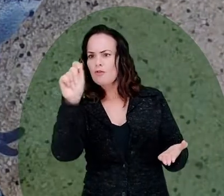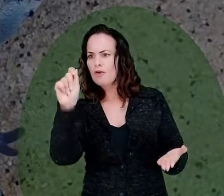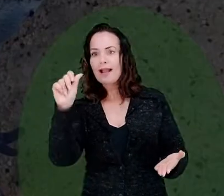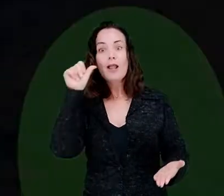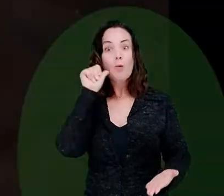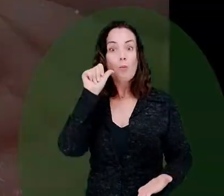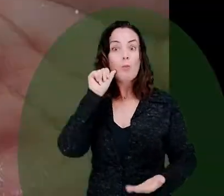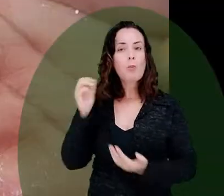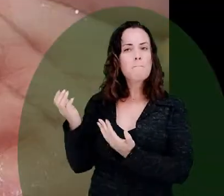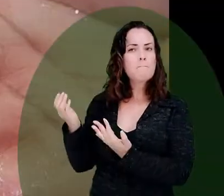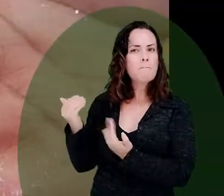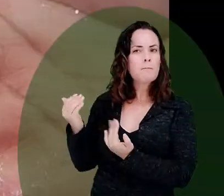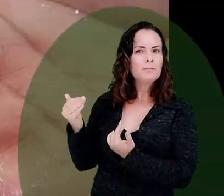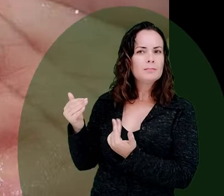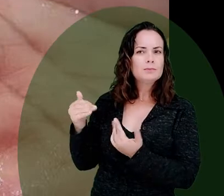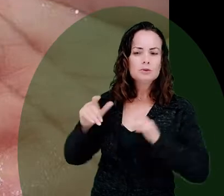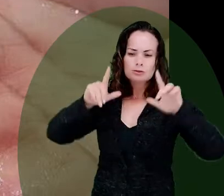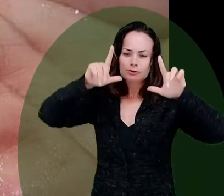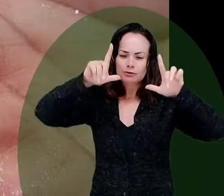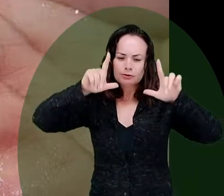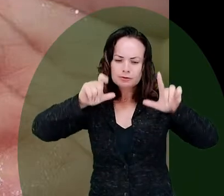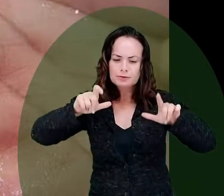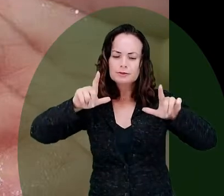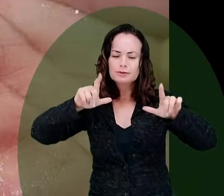moça tirou foto